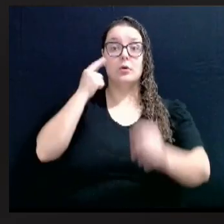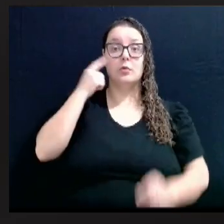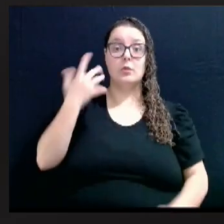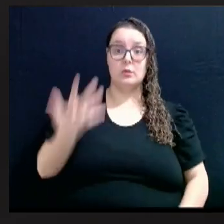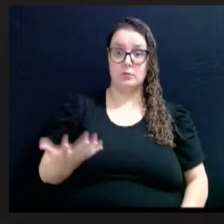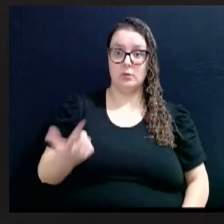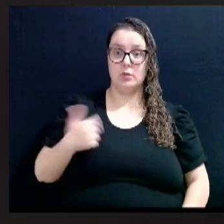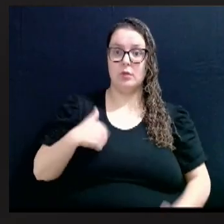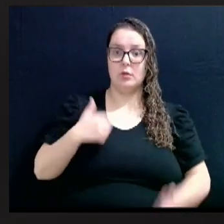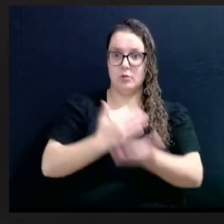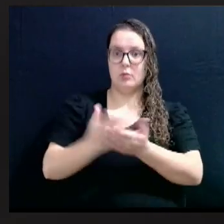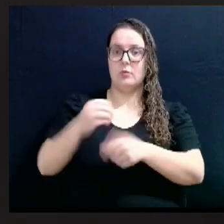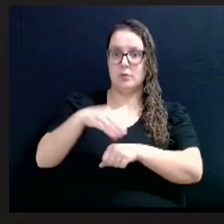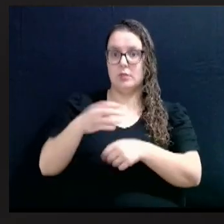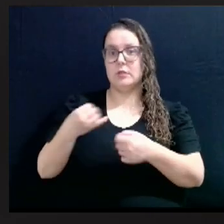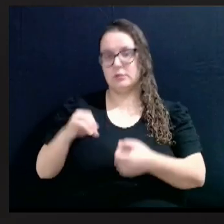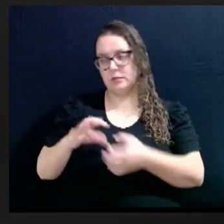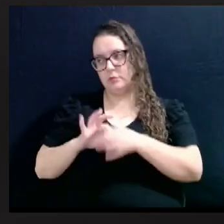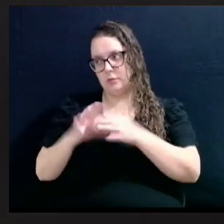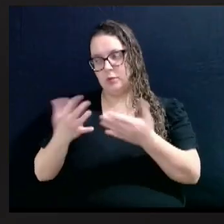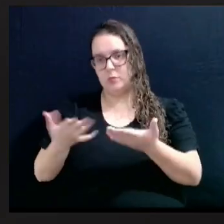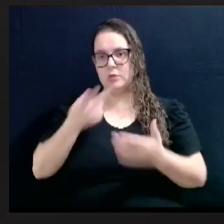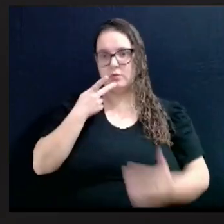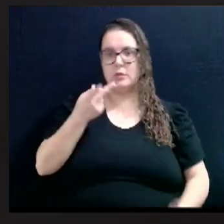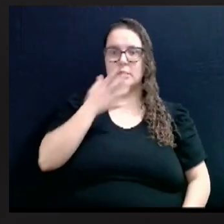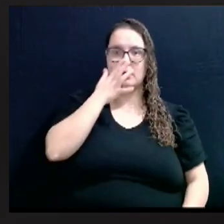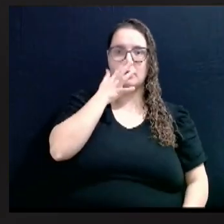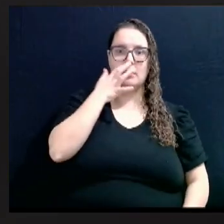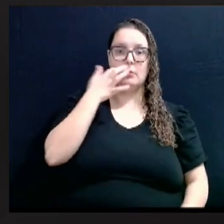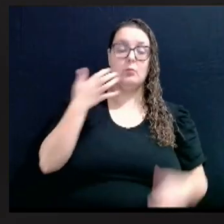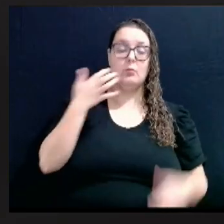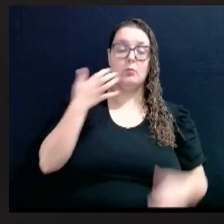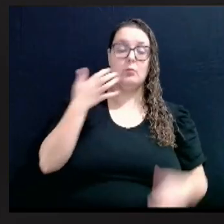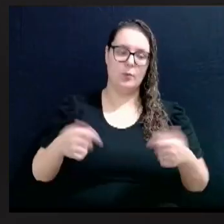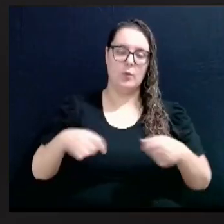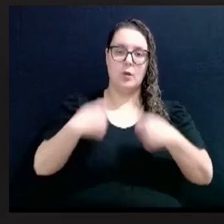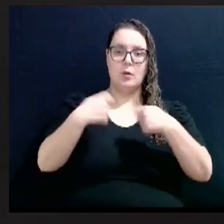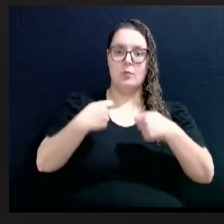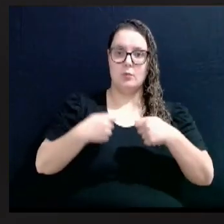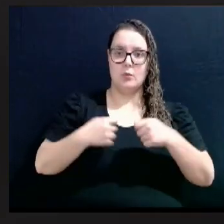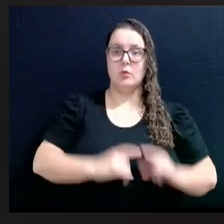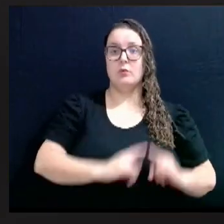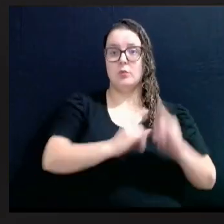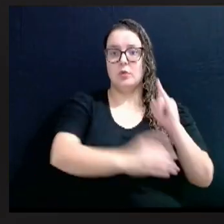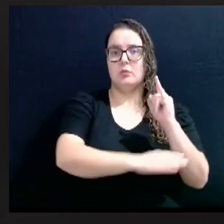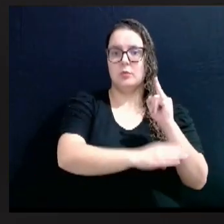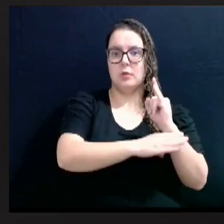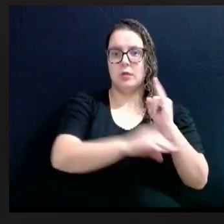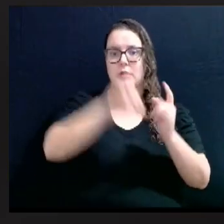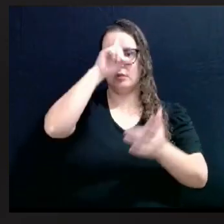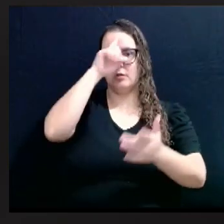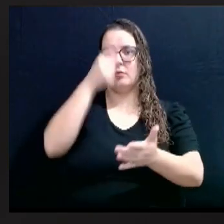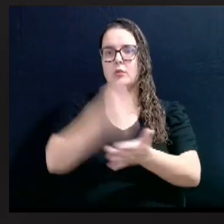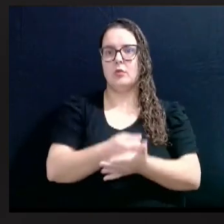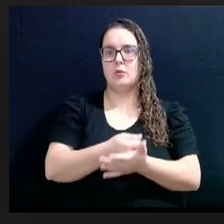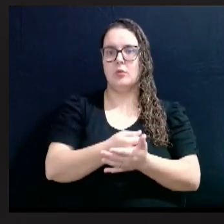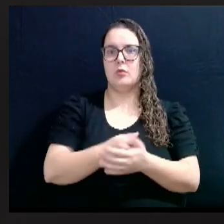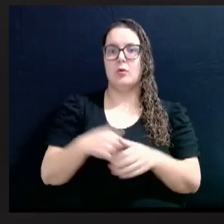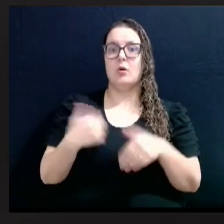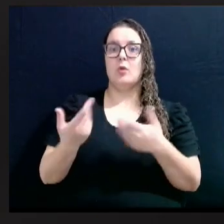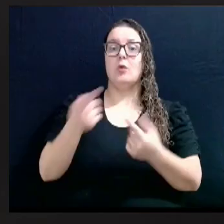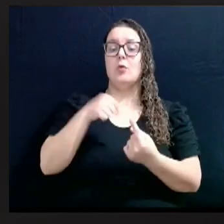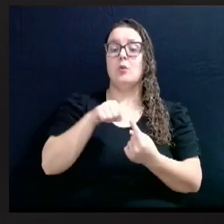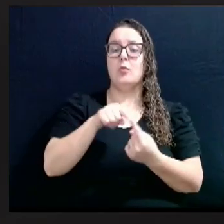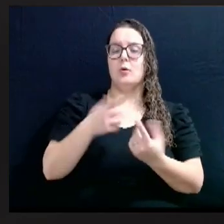dica, se você me permite, falando. Bom, eu preciso de um apartamento, então defina qual é o seu objetivo na compra